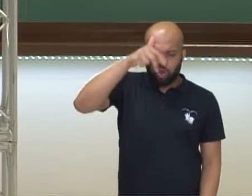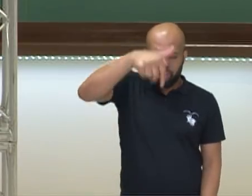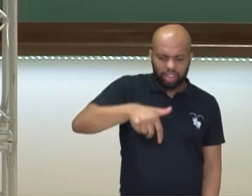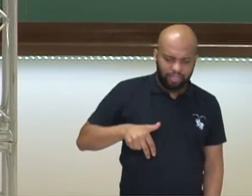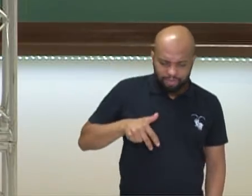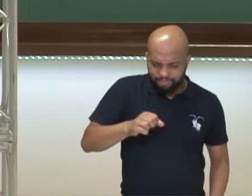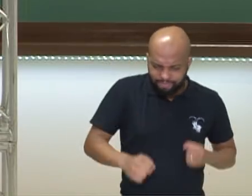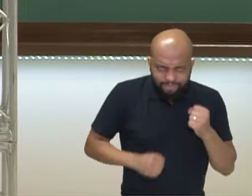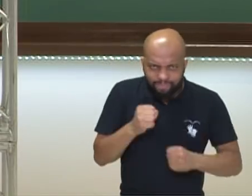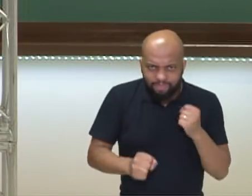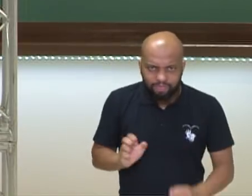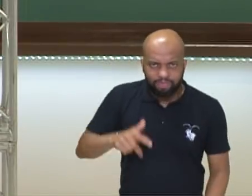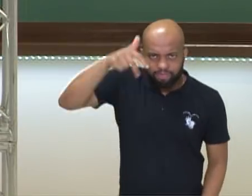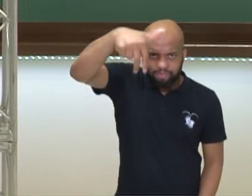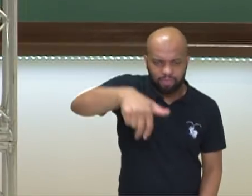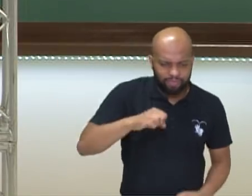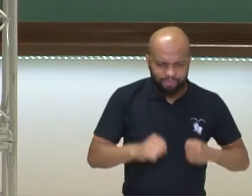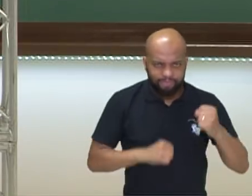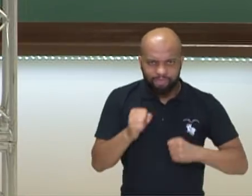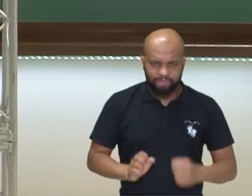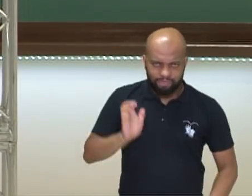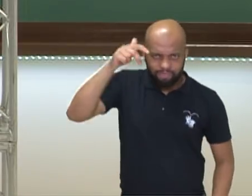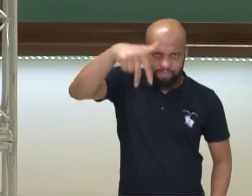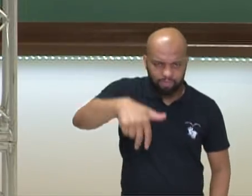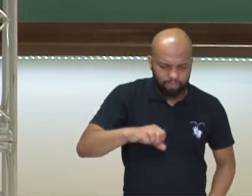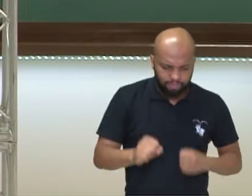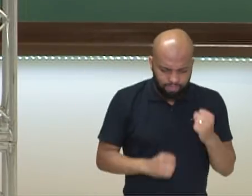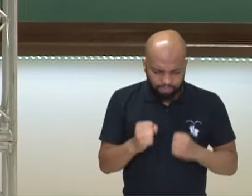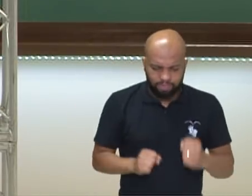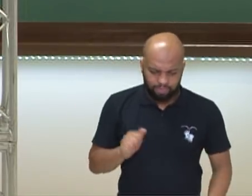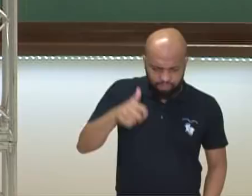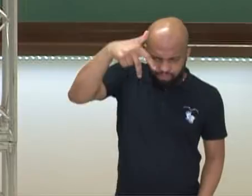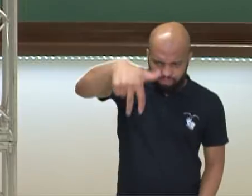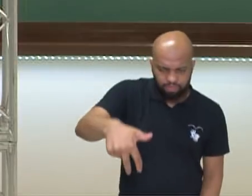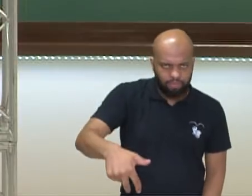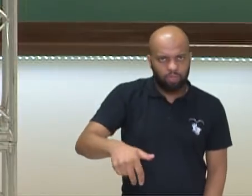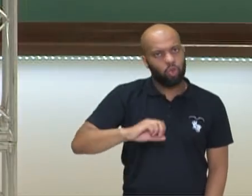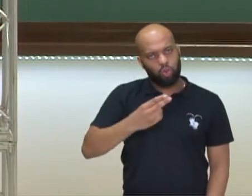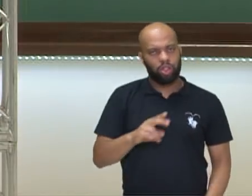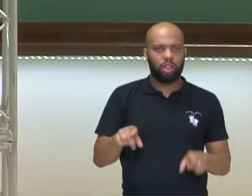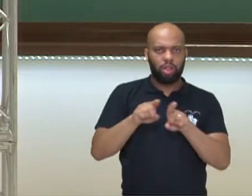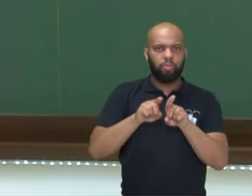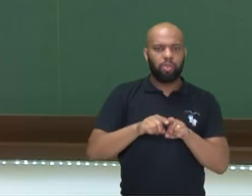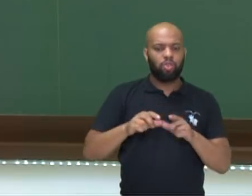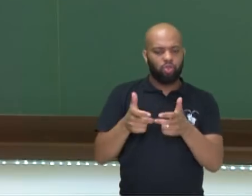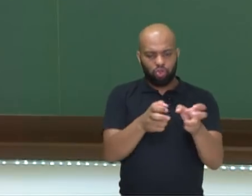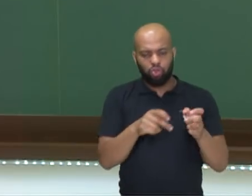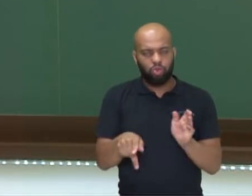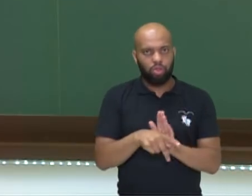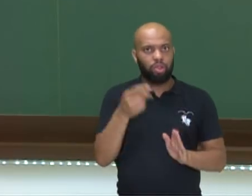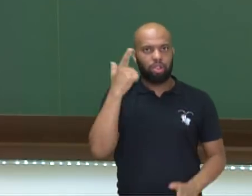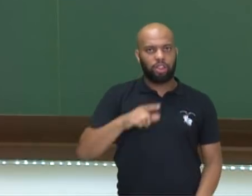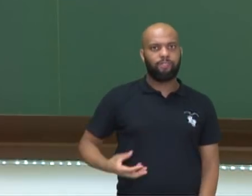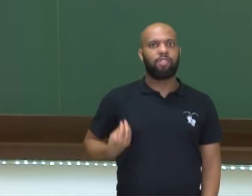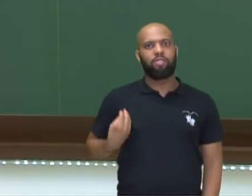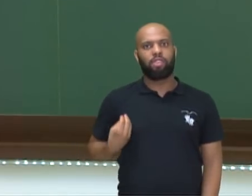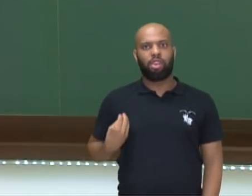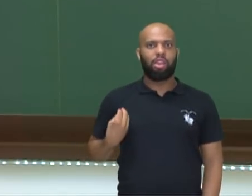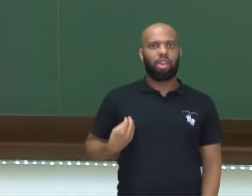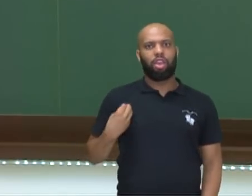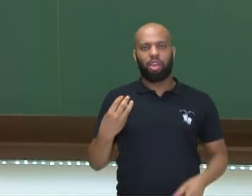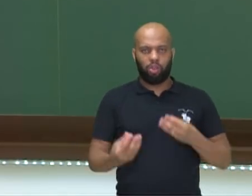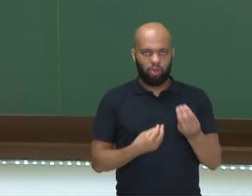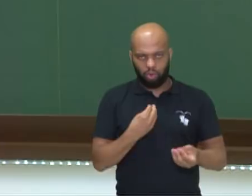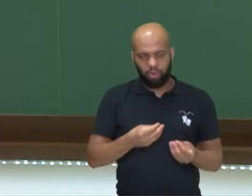um jogo de sobrevivência, né, dentro de uma realidade desse tipo, tá? Basicamente é como, né, o